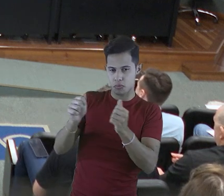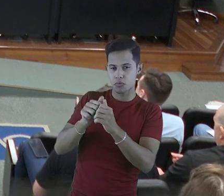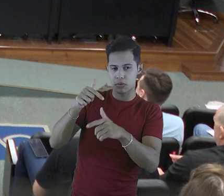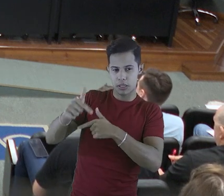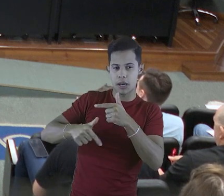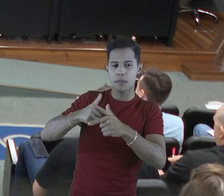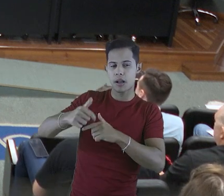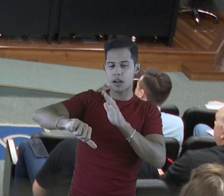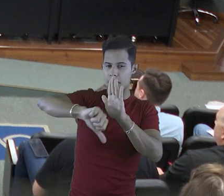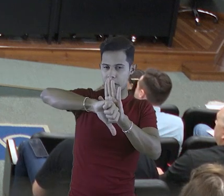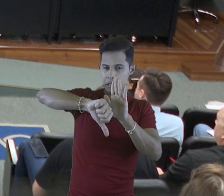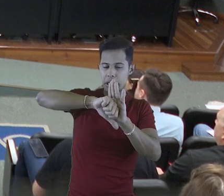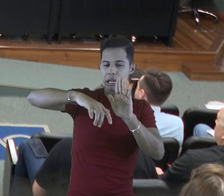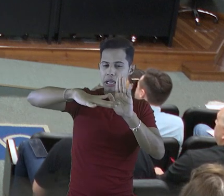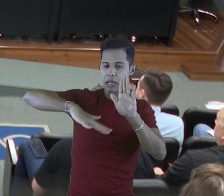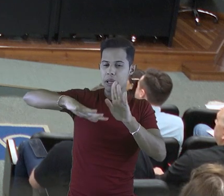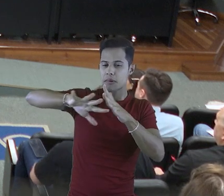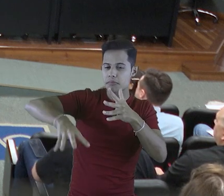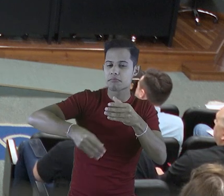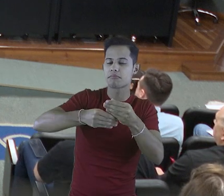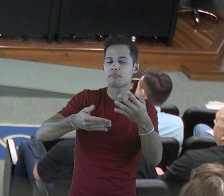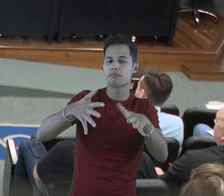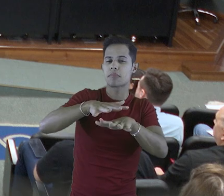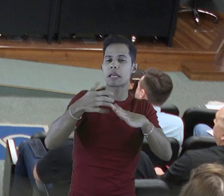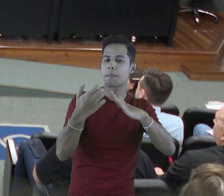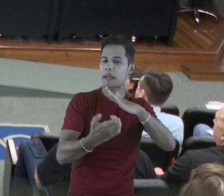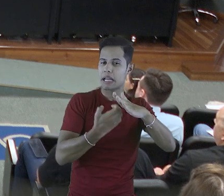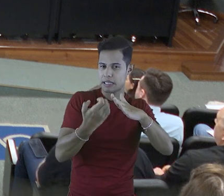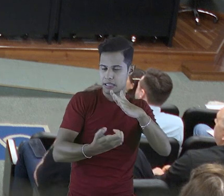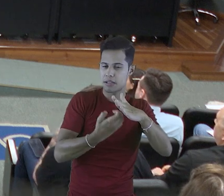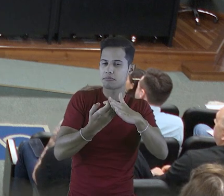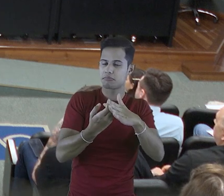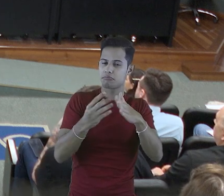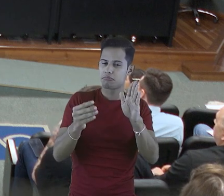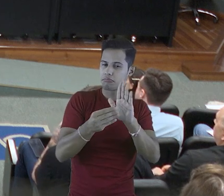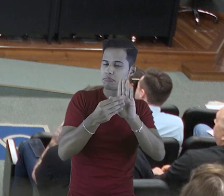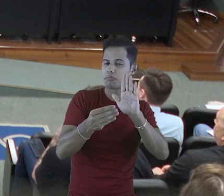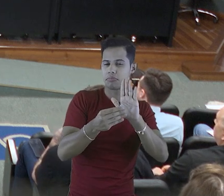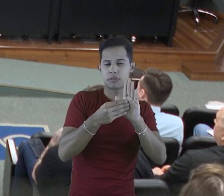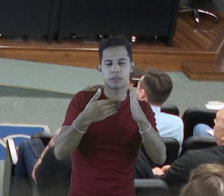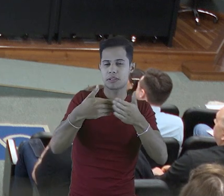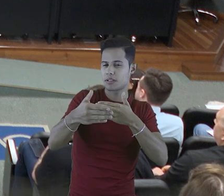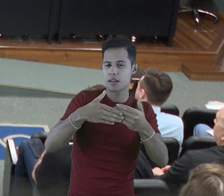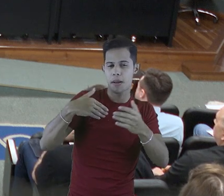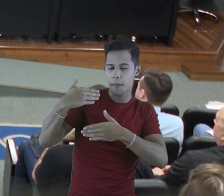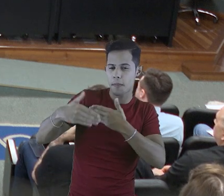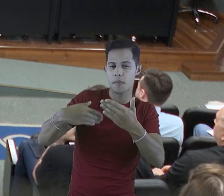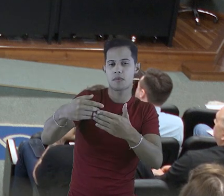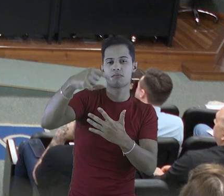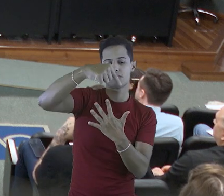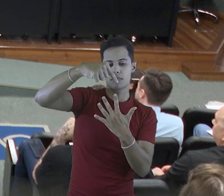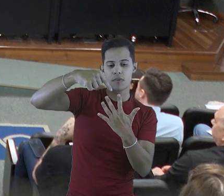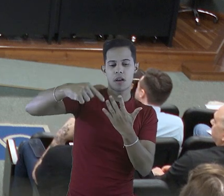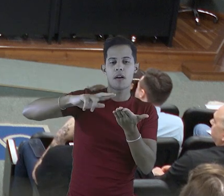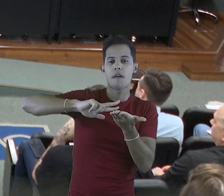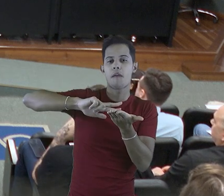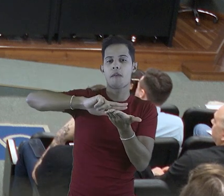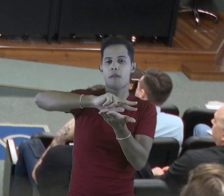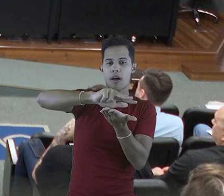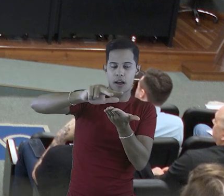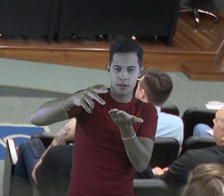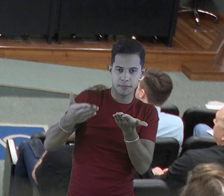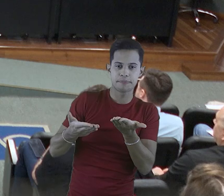Então a gente trabalhava na implementação de programas de compliance nas empresas, para atenuante, dentre outras coisas,